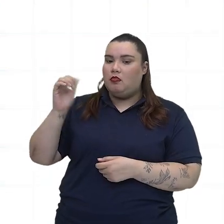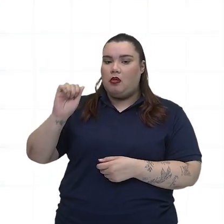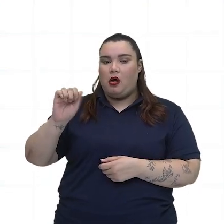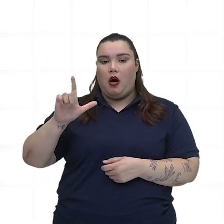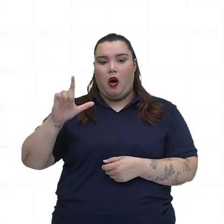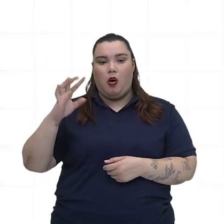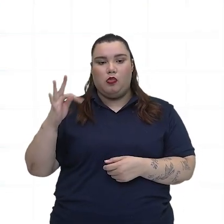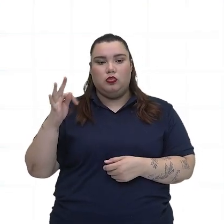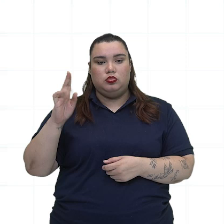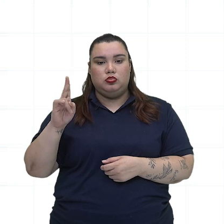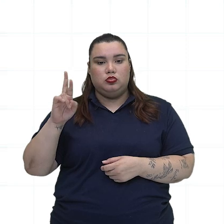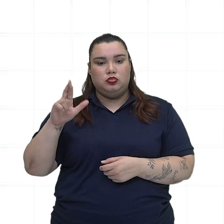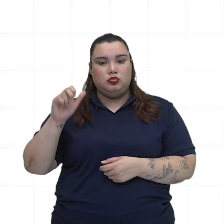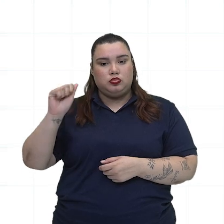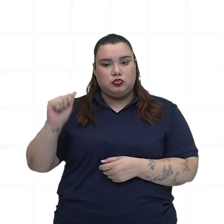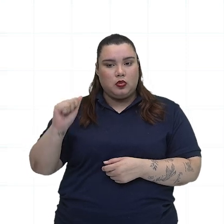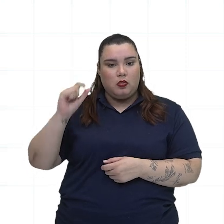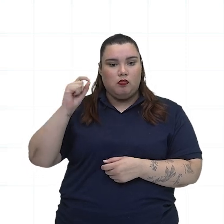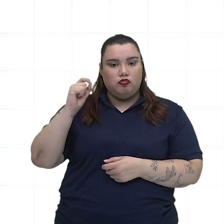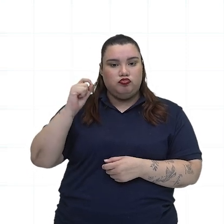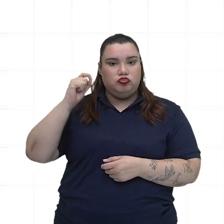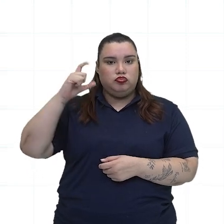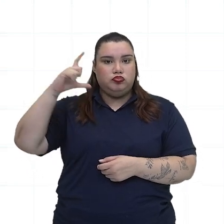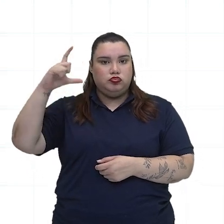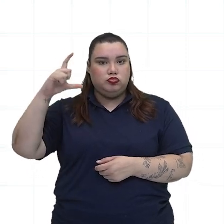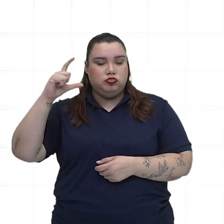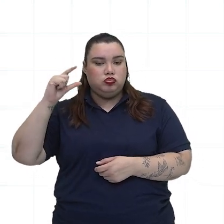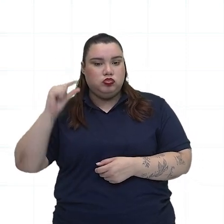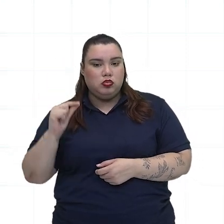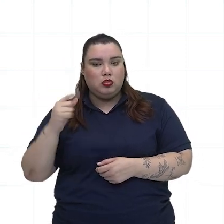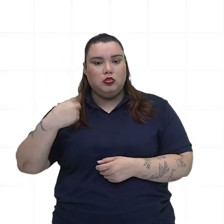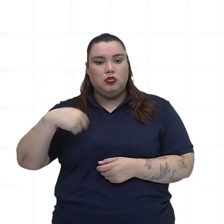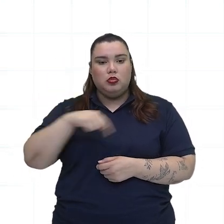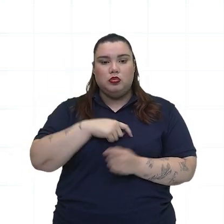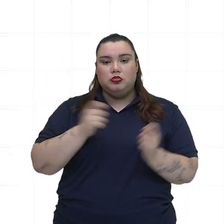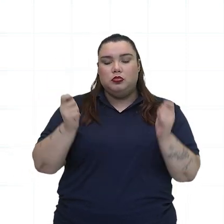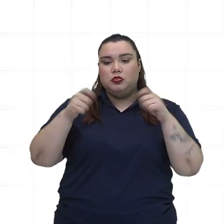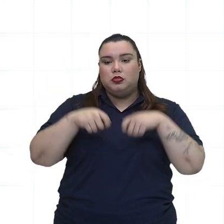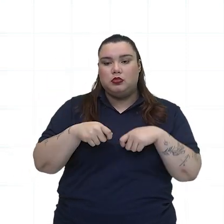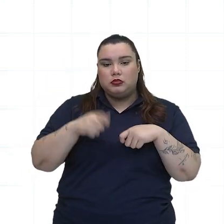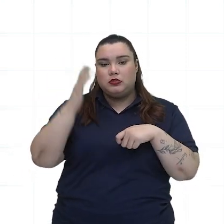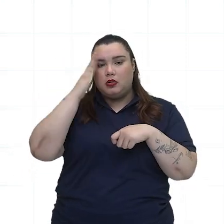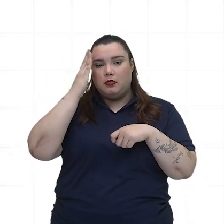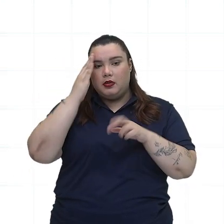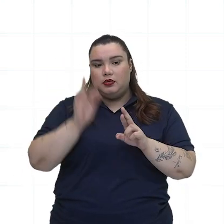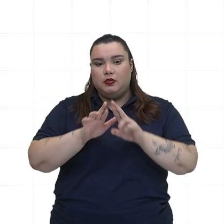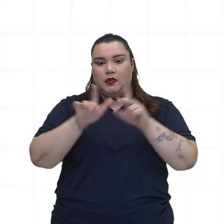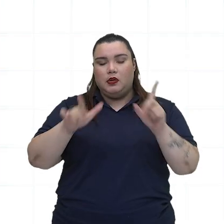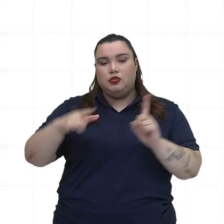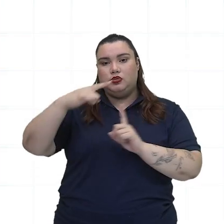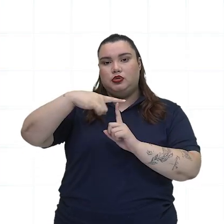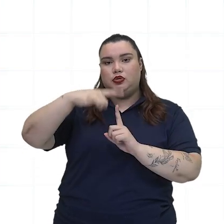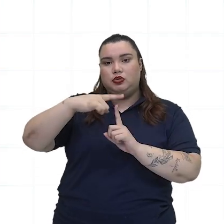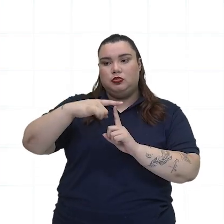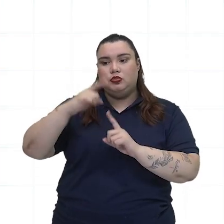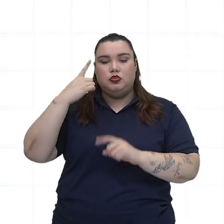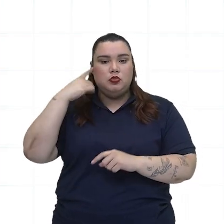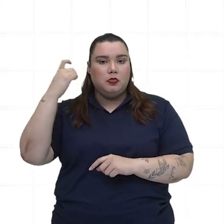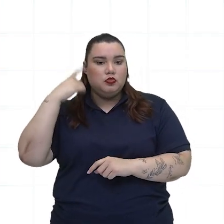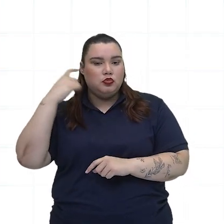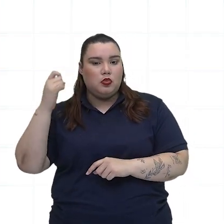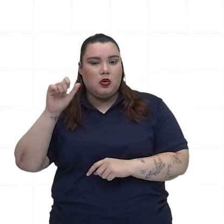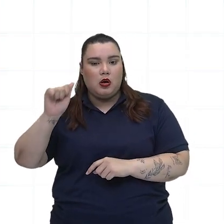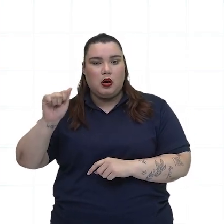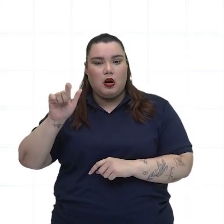A altura é a qualidade que nos permite diferenciar os sons